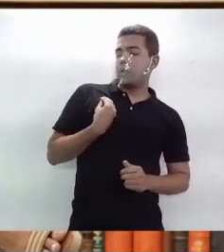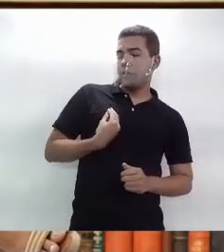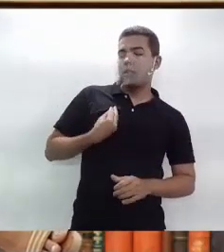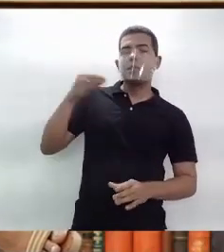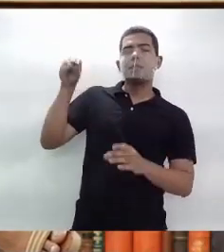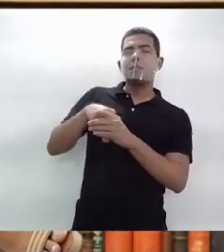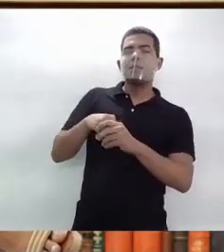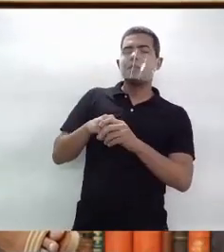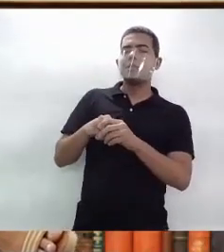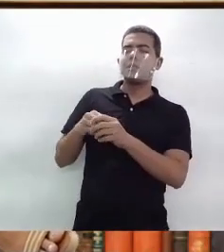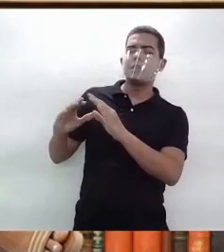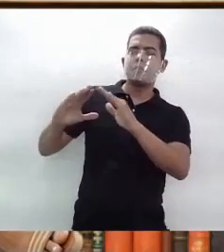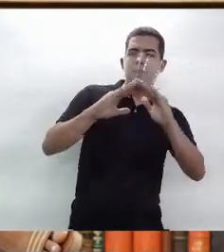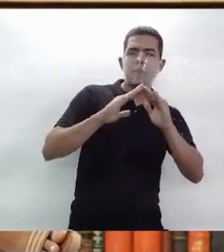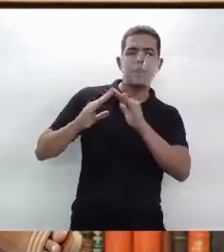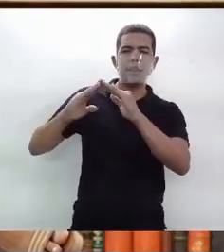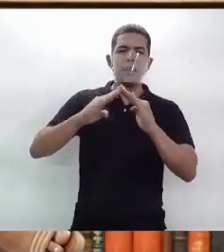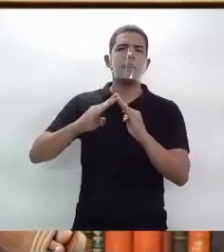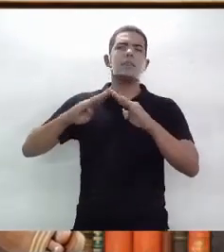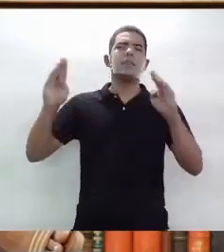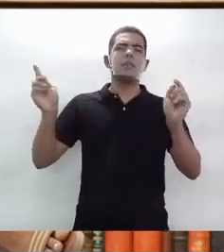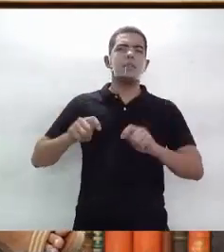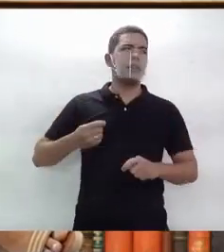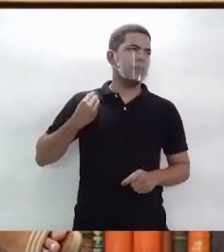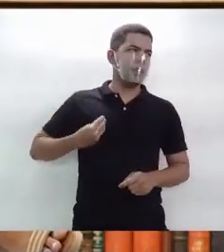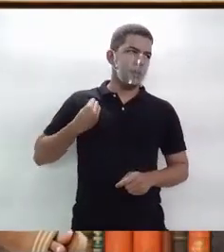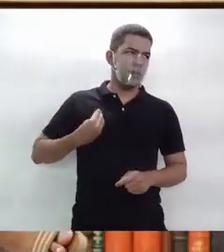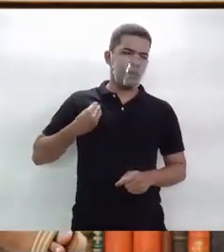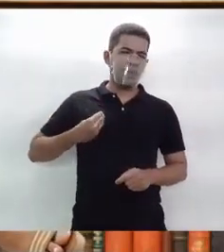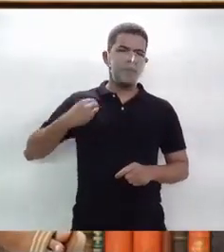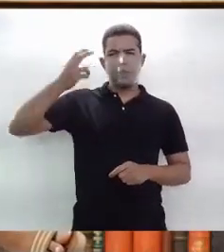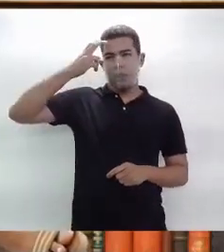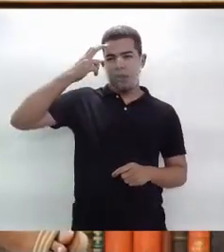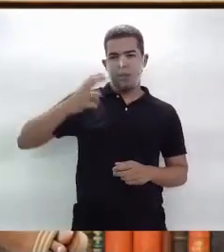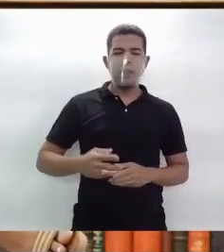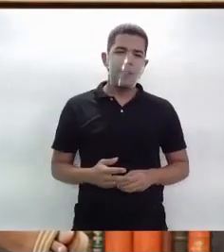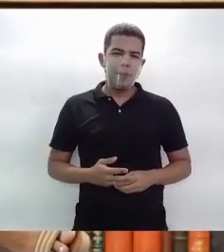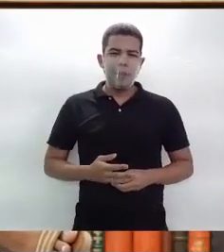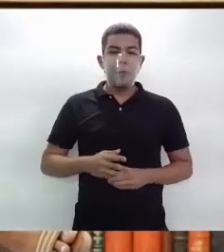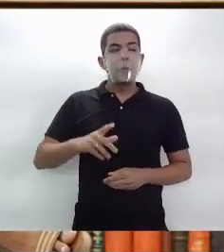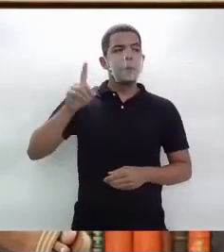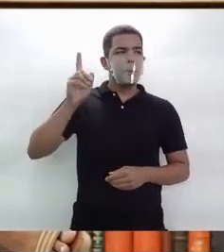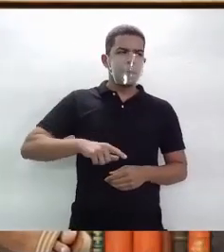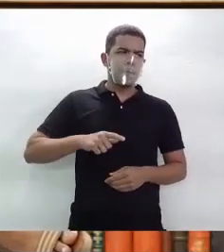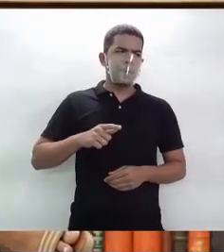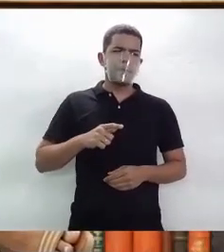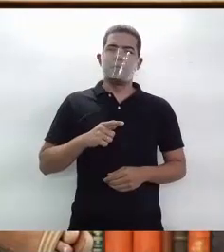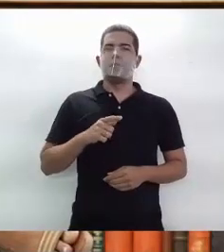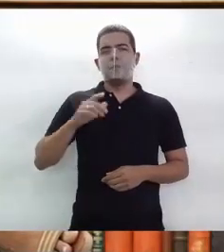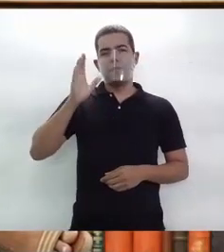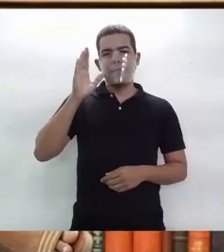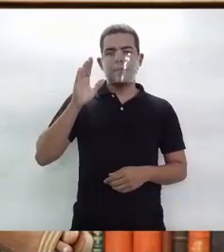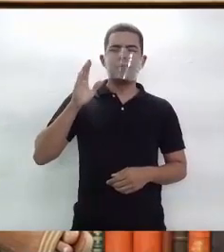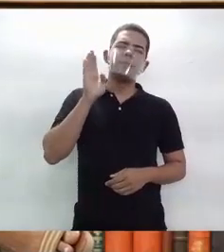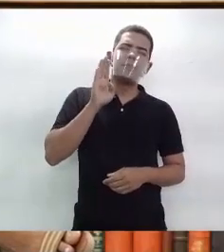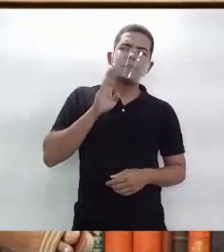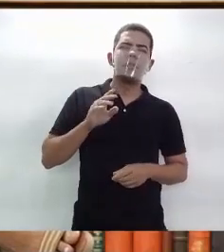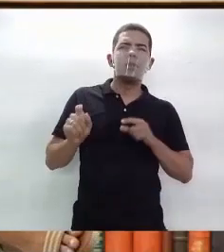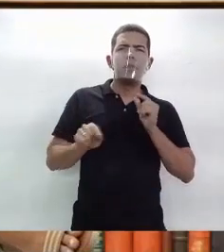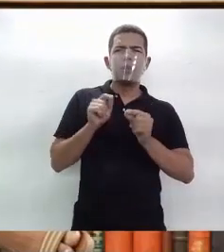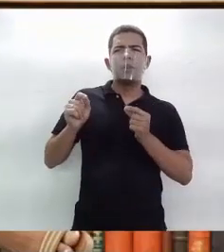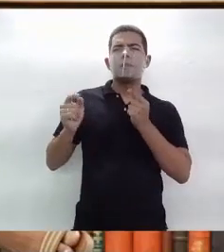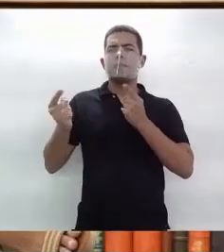dentro da comunidade para permitir essa vivência cultural. Professor, é interessante que em todo esse desenrolar da nossa conversa